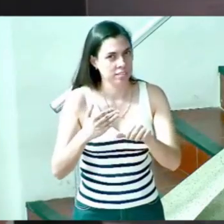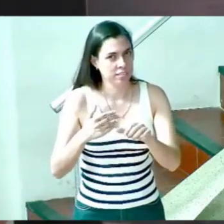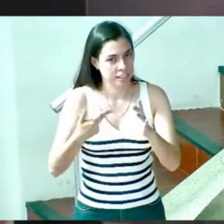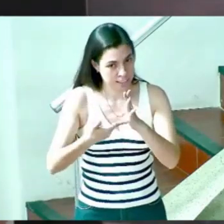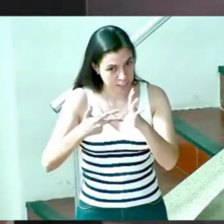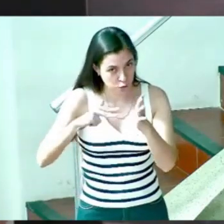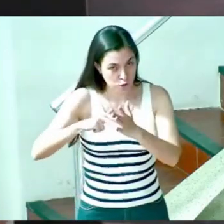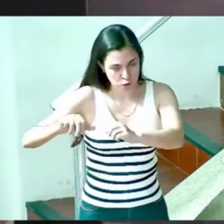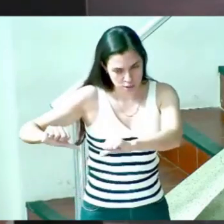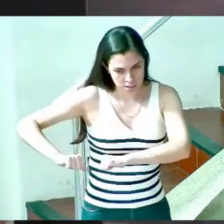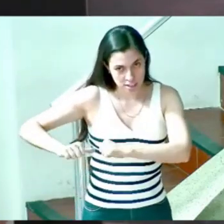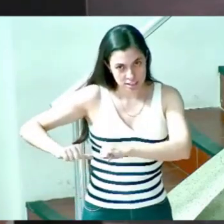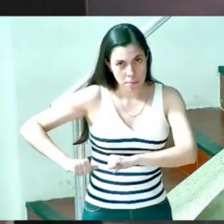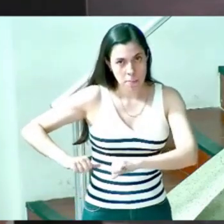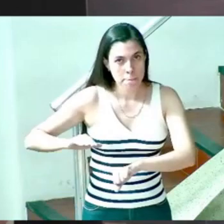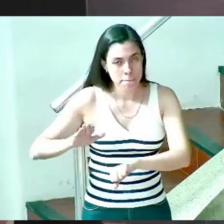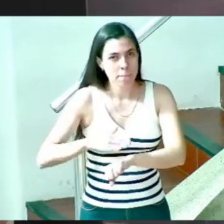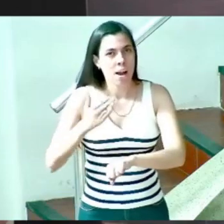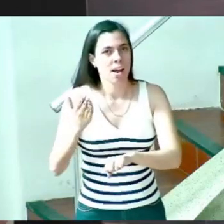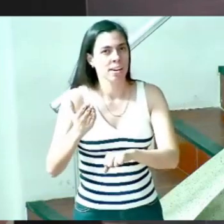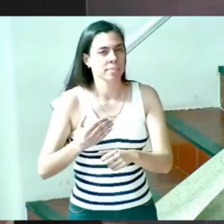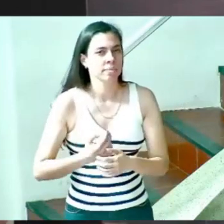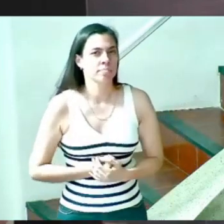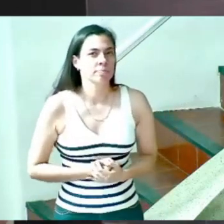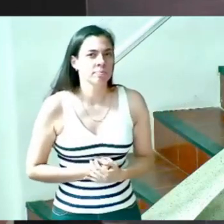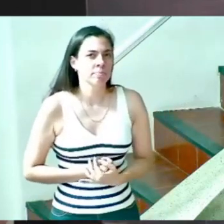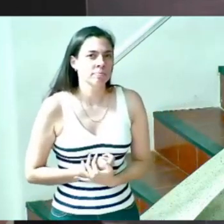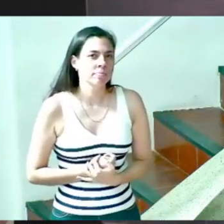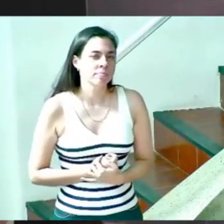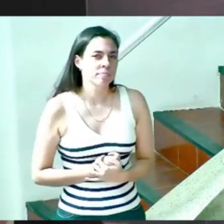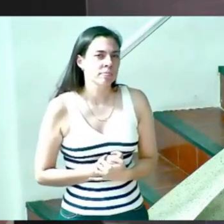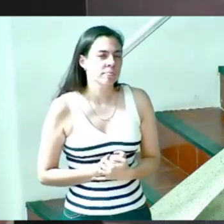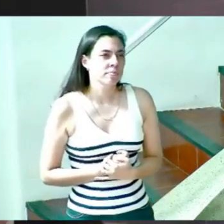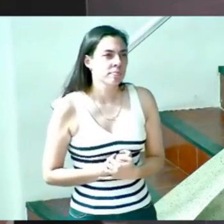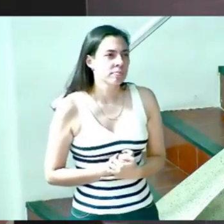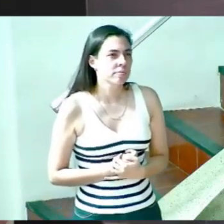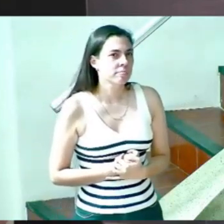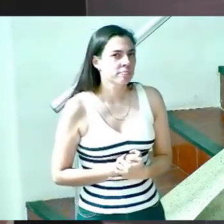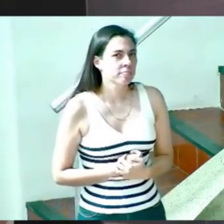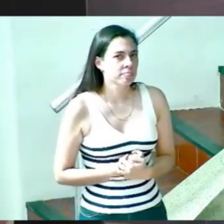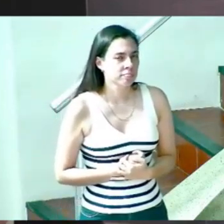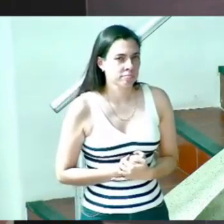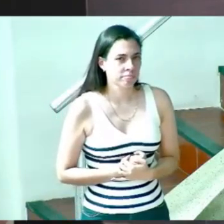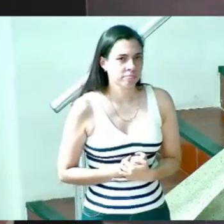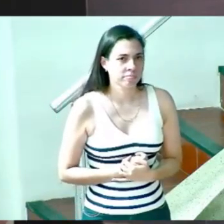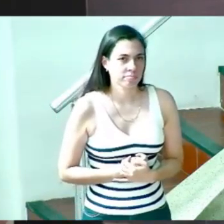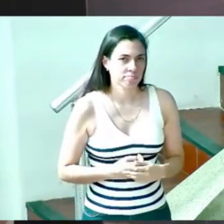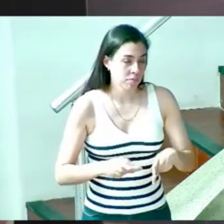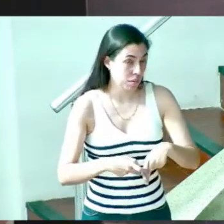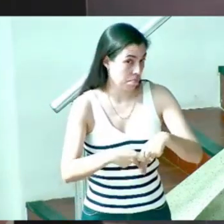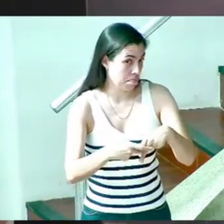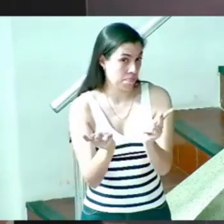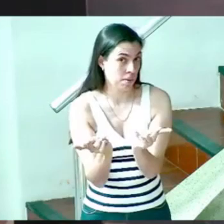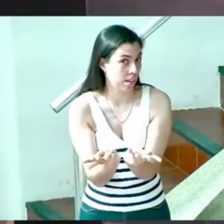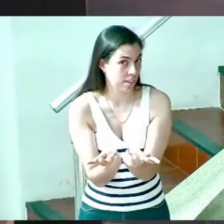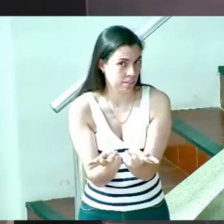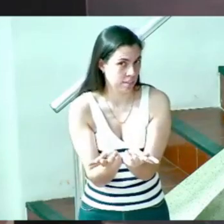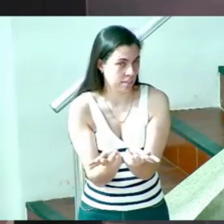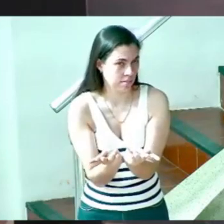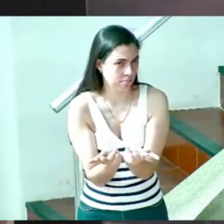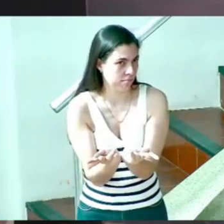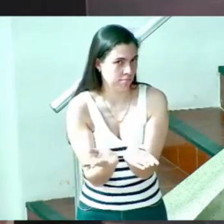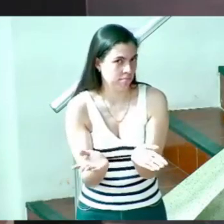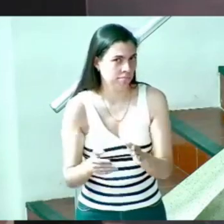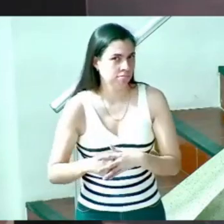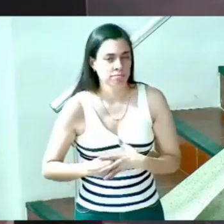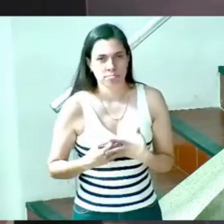pizza e quebrar a nossa dieta. Perdão pelos exemplos, se você está com fome